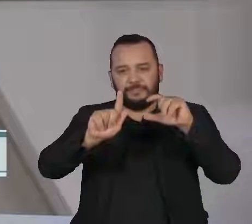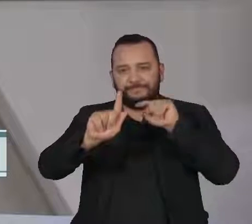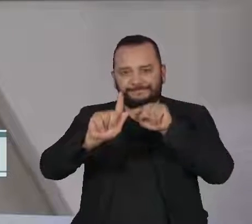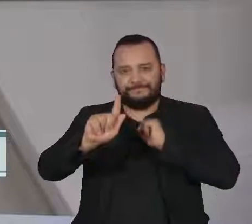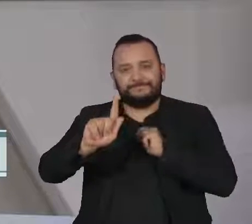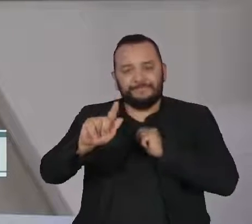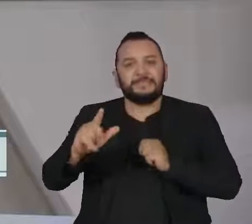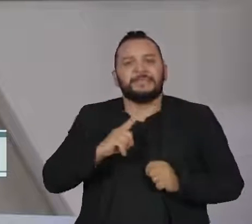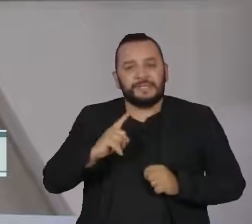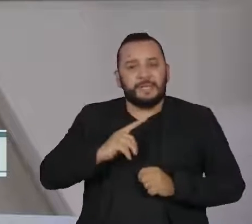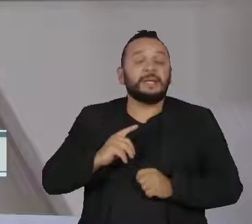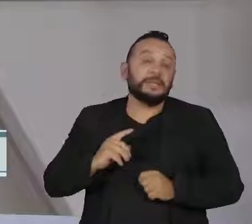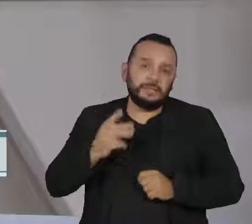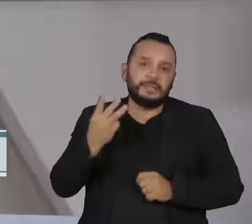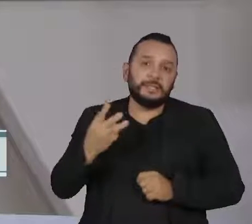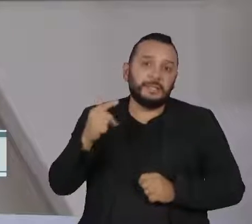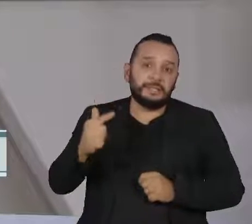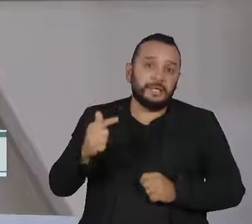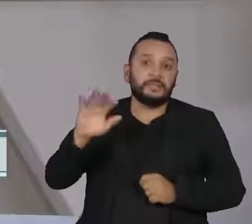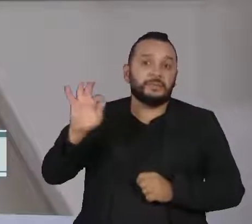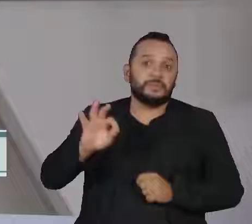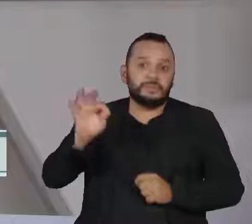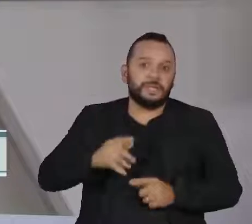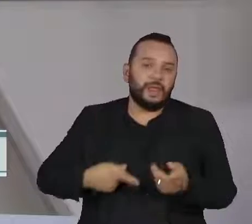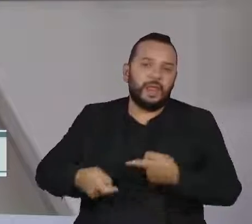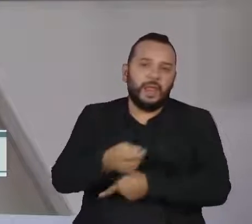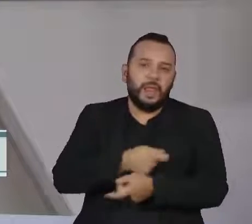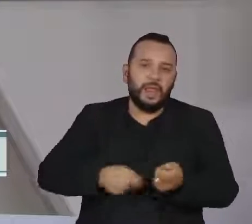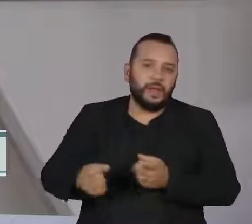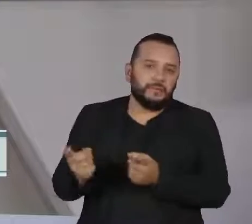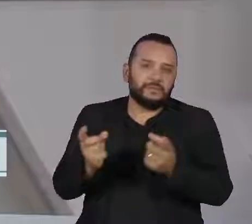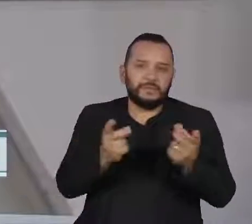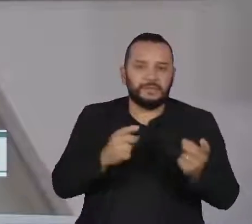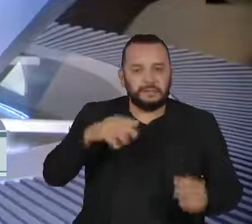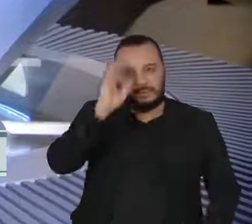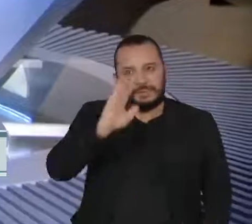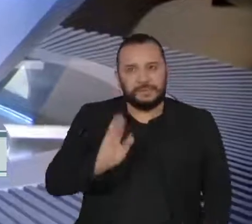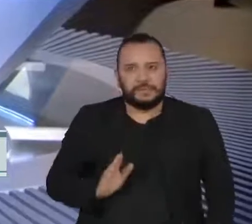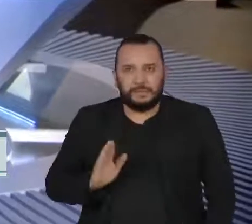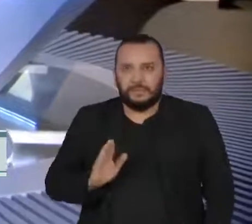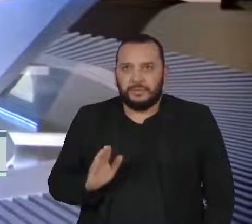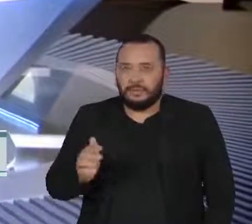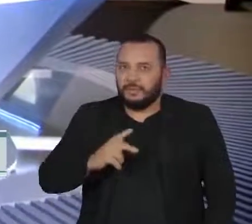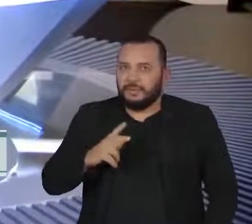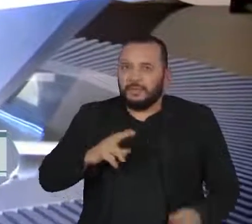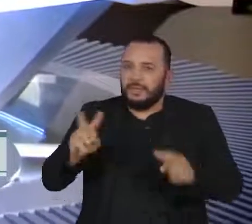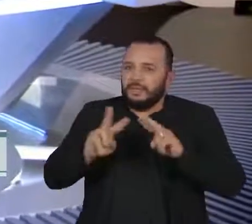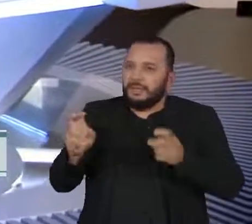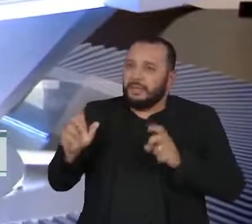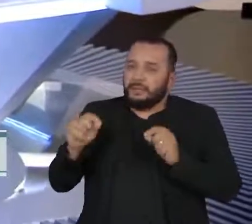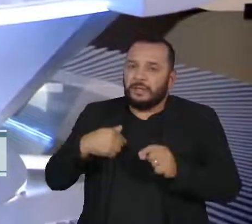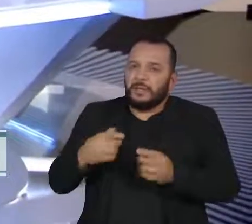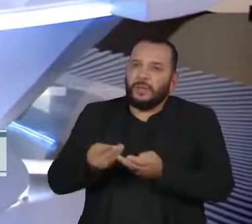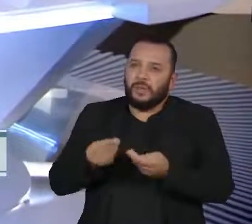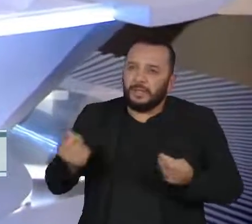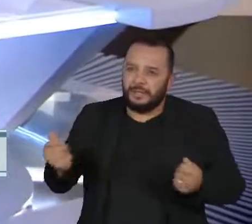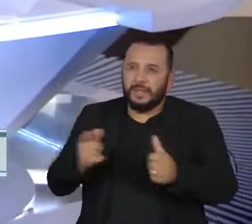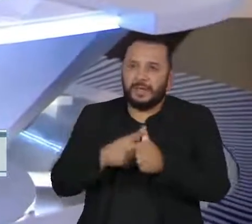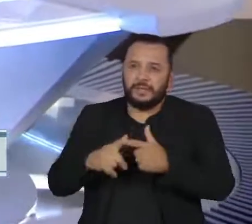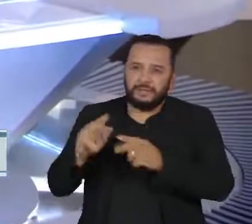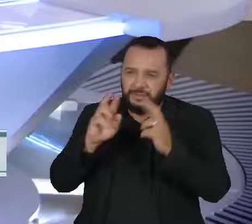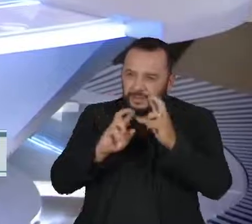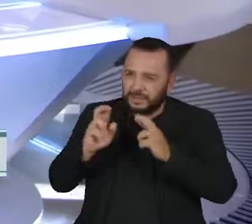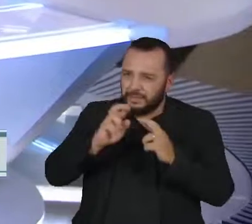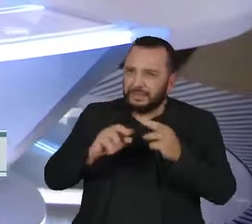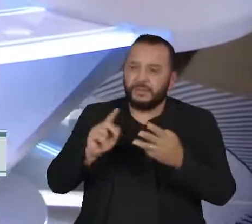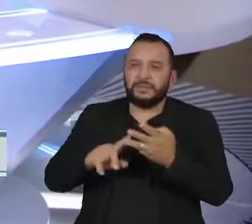compõem 37% do mercado farmacêutico no Brasil. Questões relacionadas à eficiência, fiscalização e